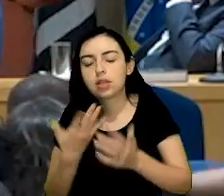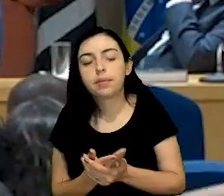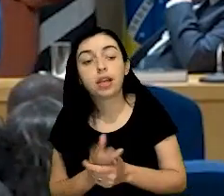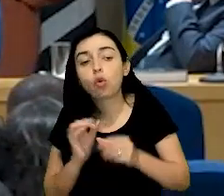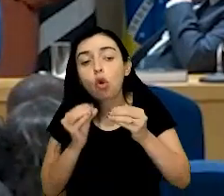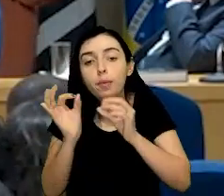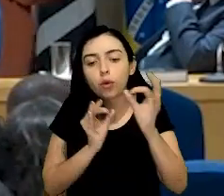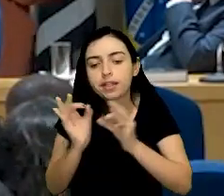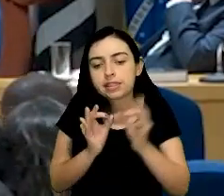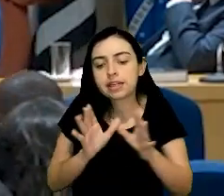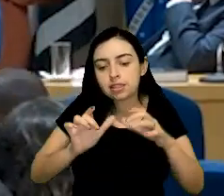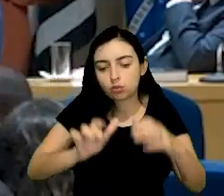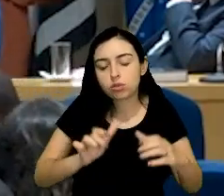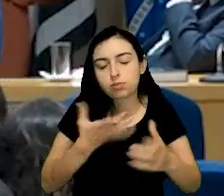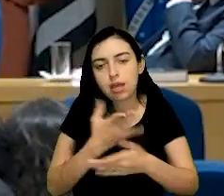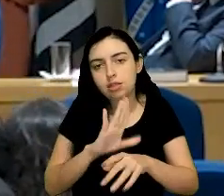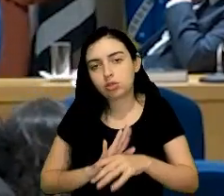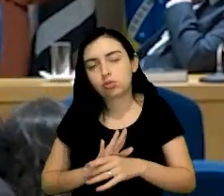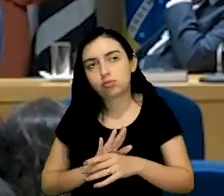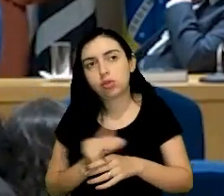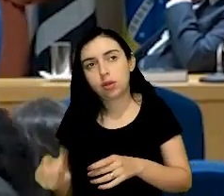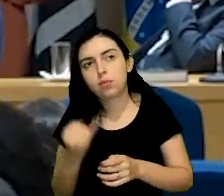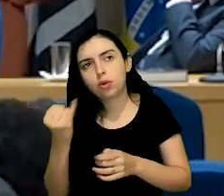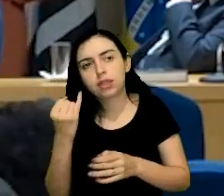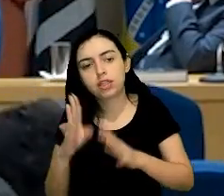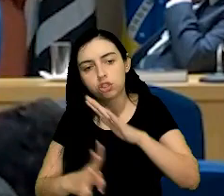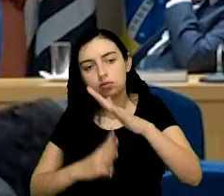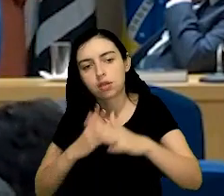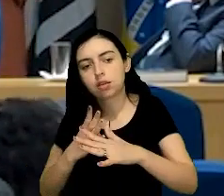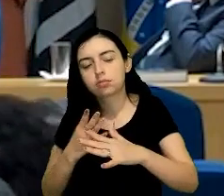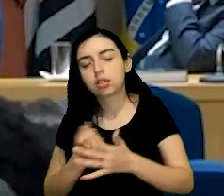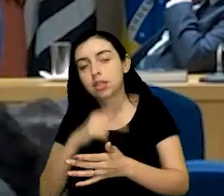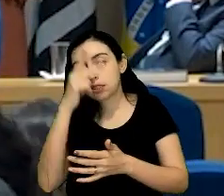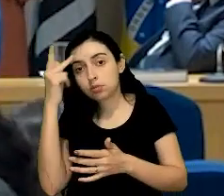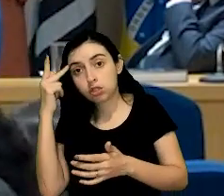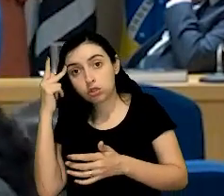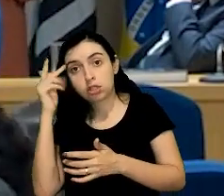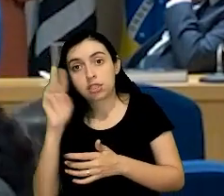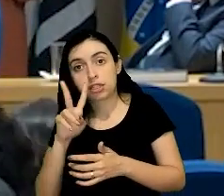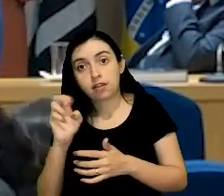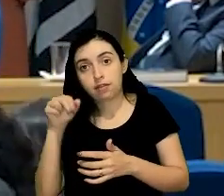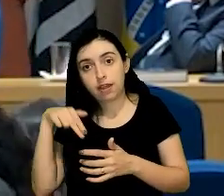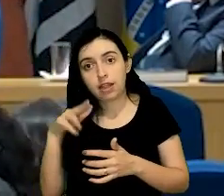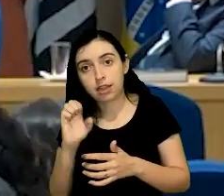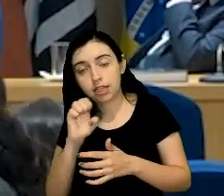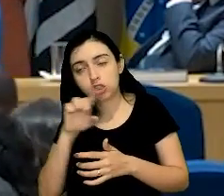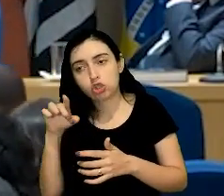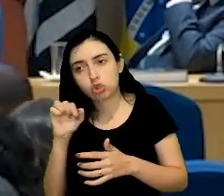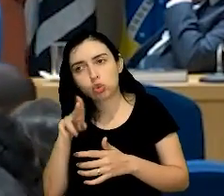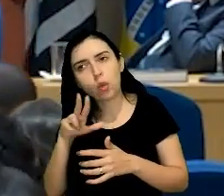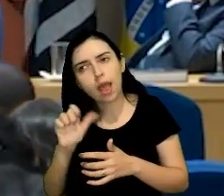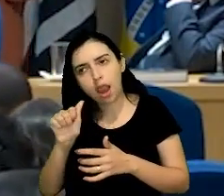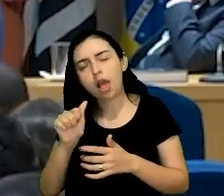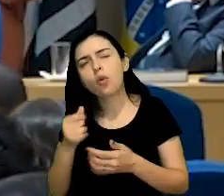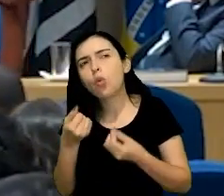O que é importante no caso das migrações venezuelanas ainda é que o que nós vamos assistir e o que vai